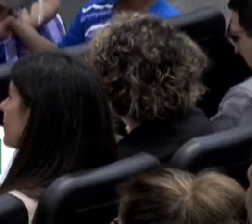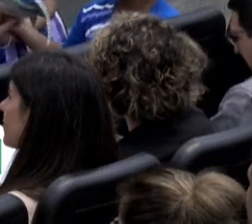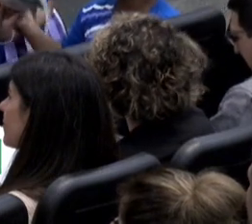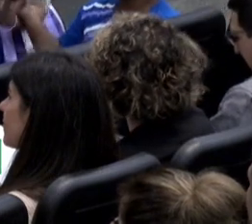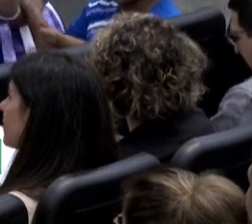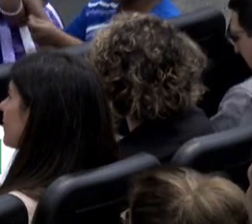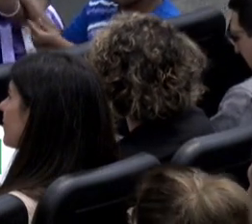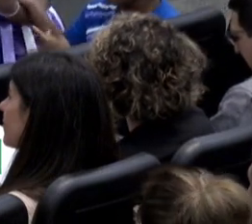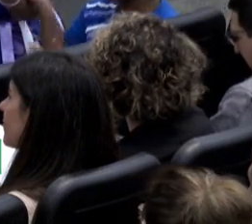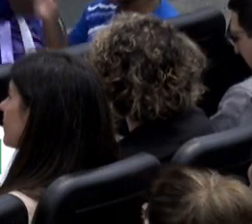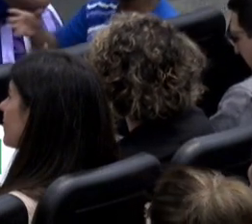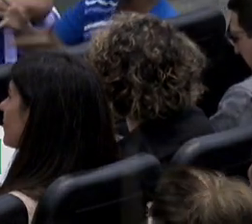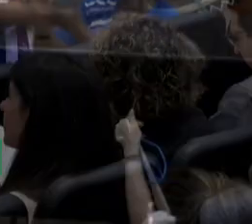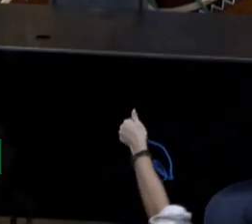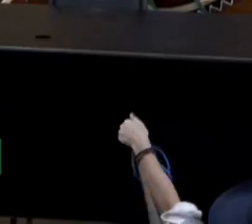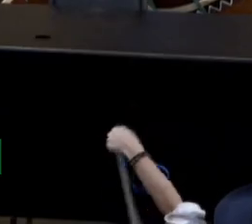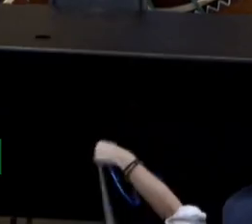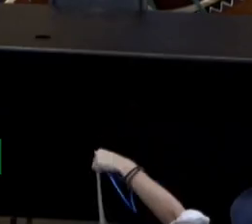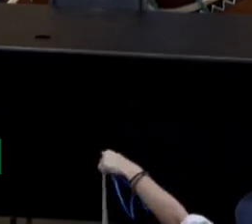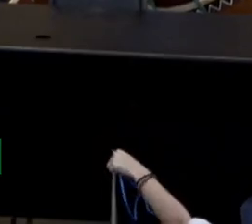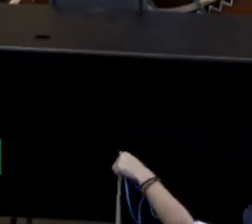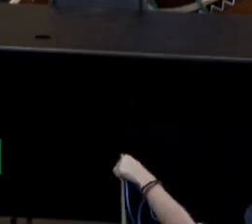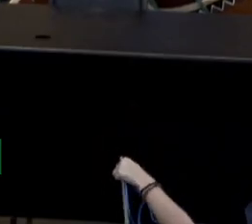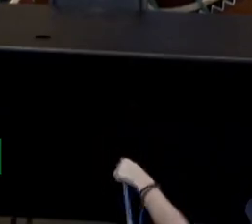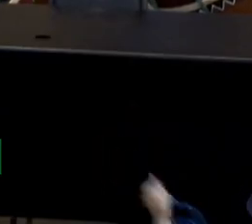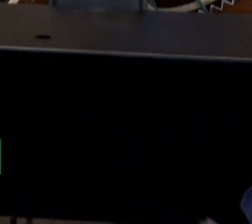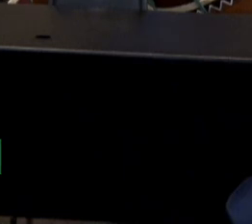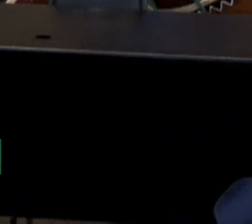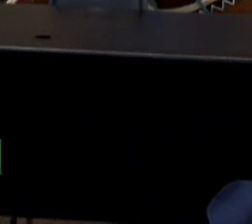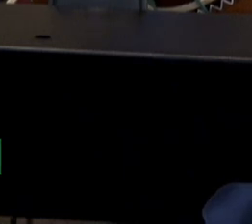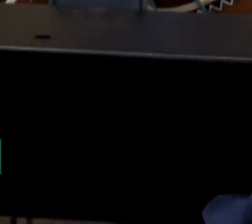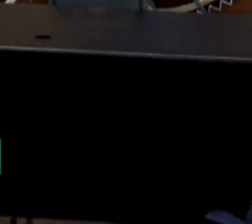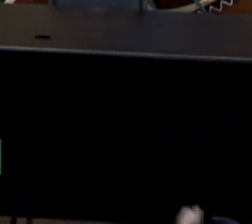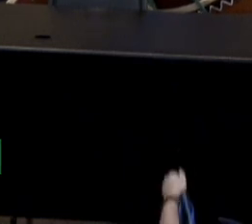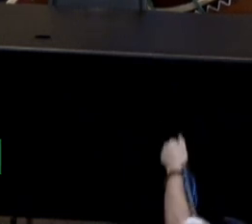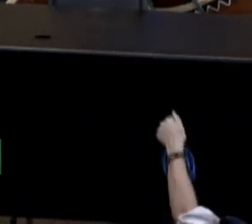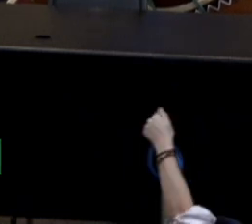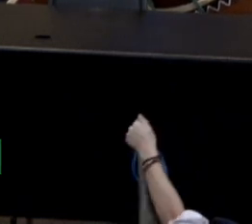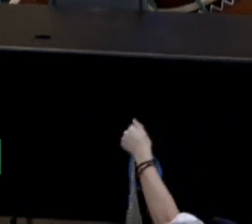o alerta pro arrasto acontecer.